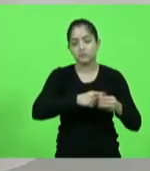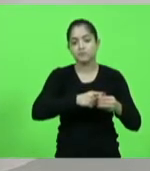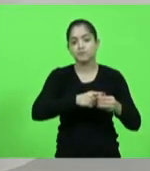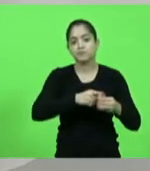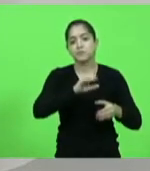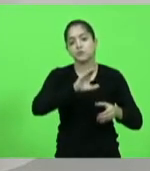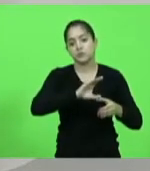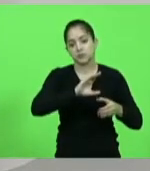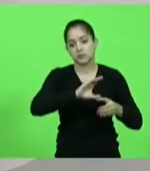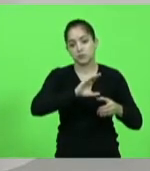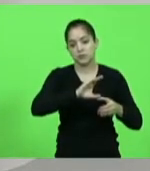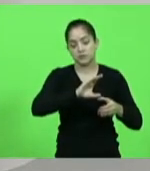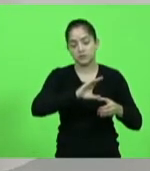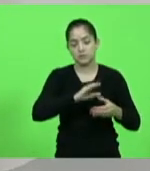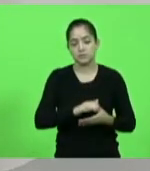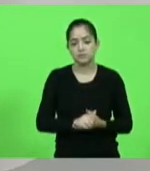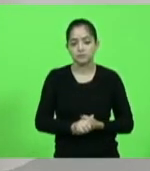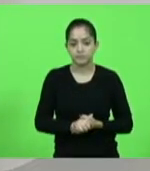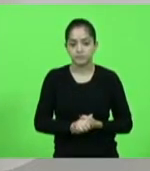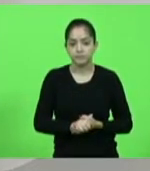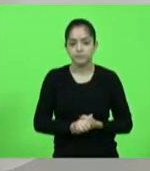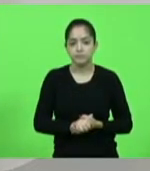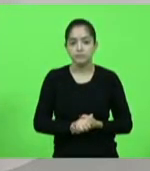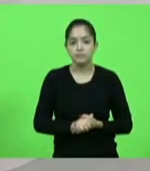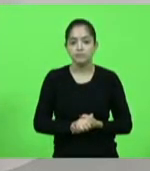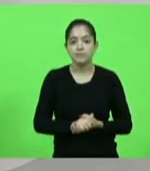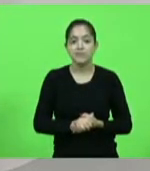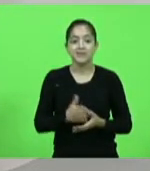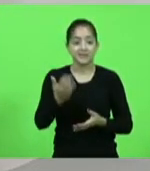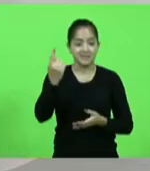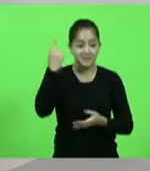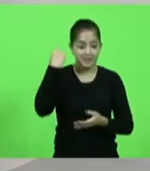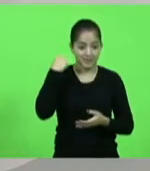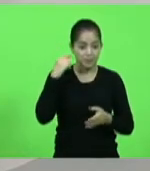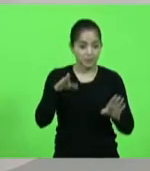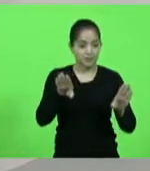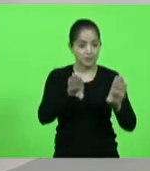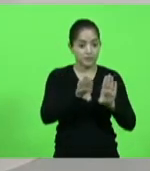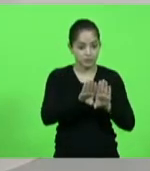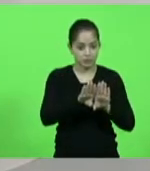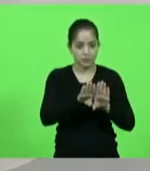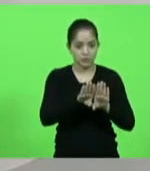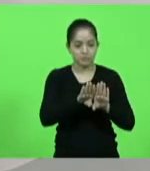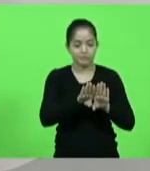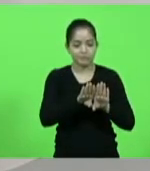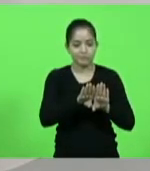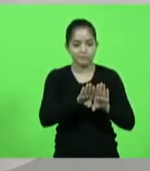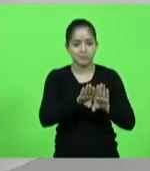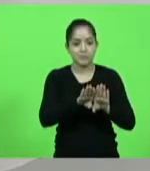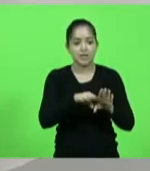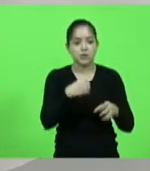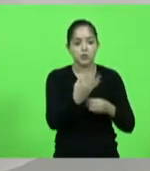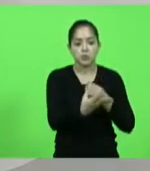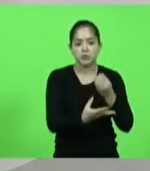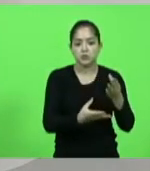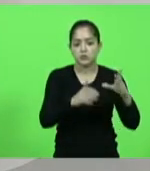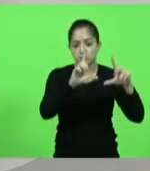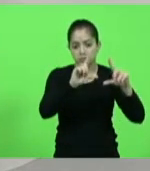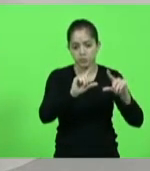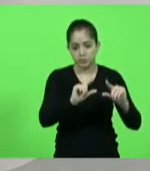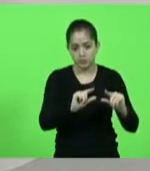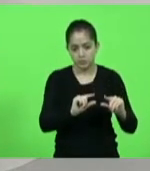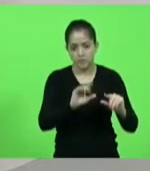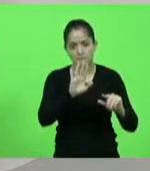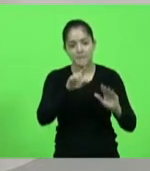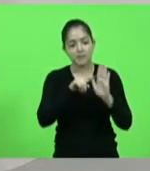A direção do EMOSC acabou, na época, fechando, alegando que tinha baixo volume de doações. Mas, nos estudos